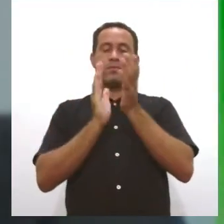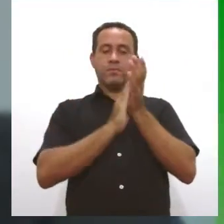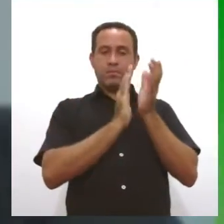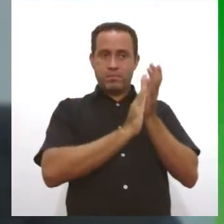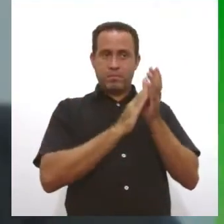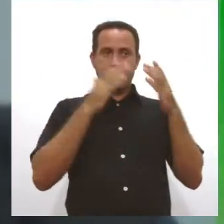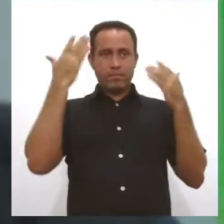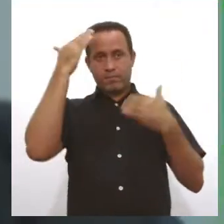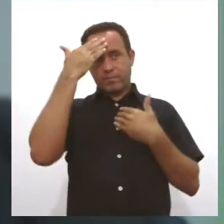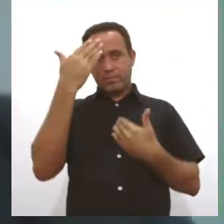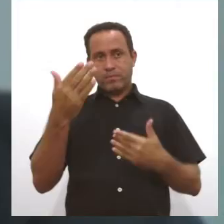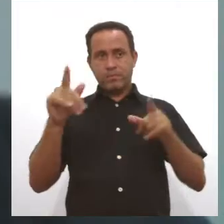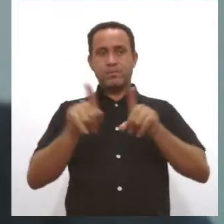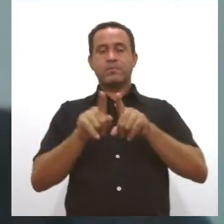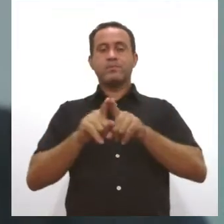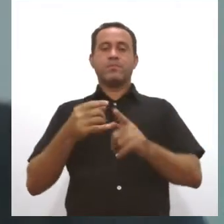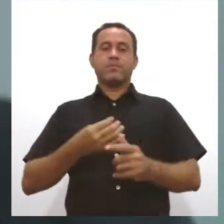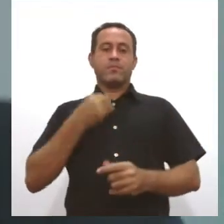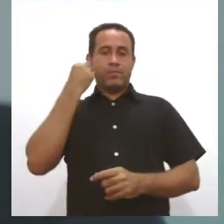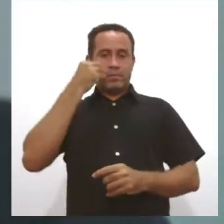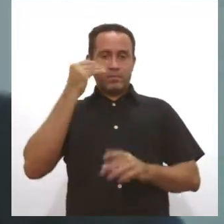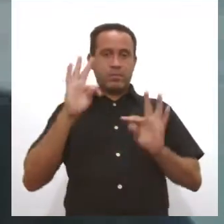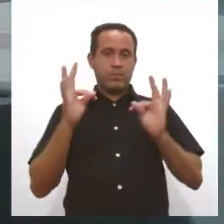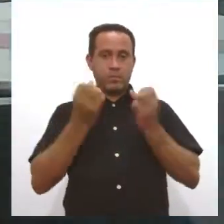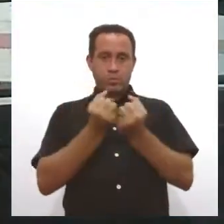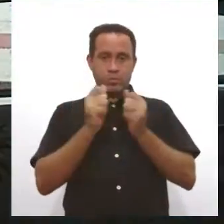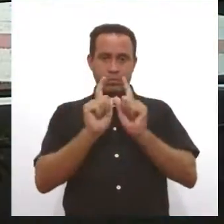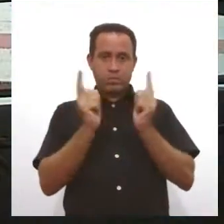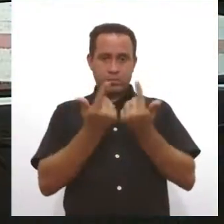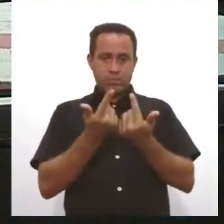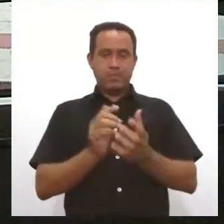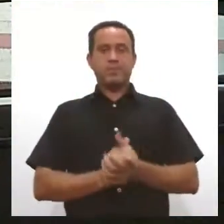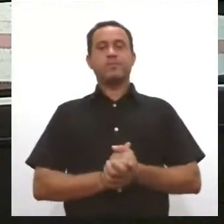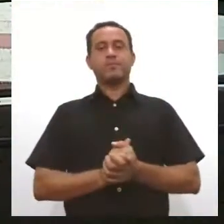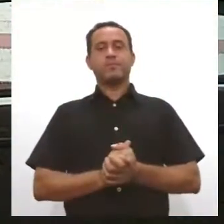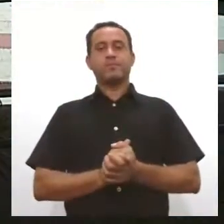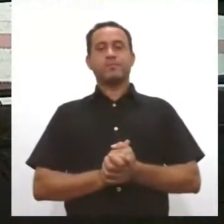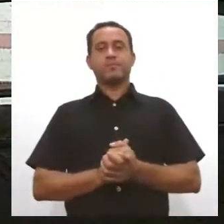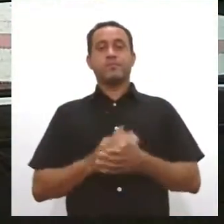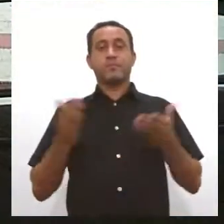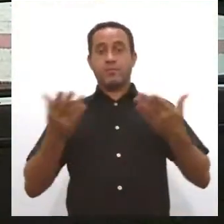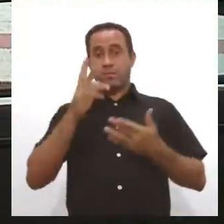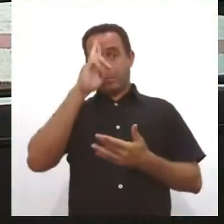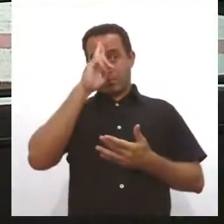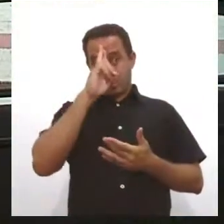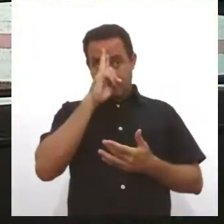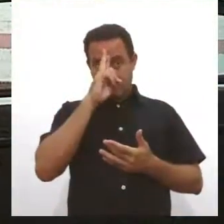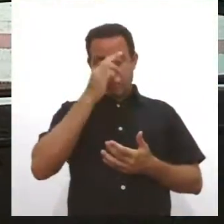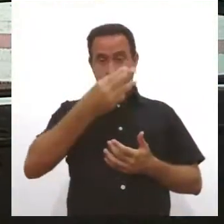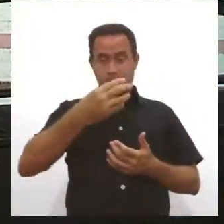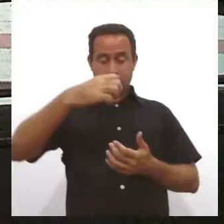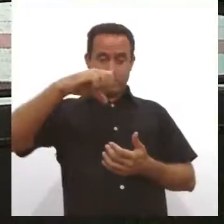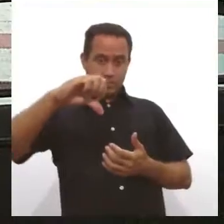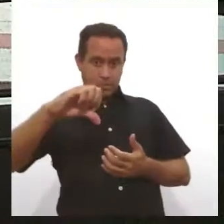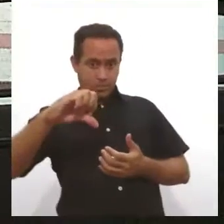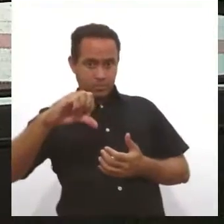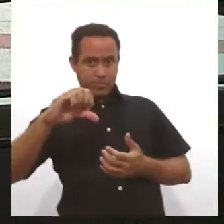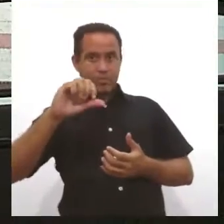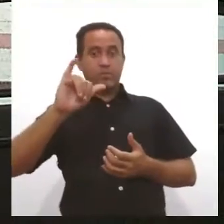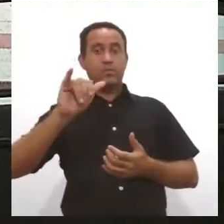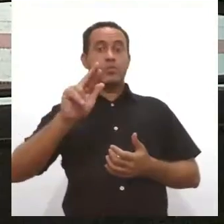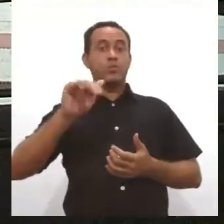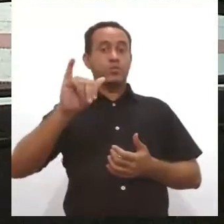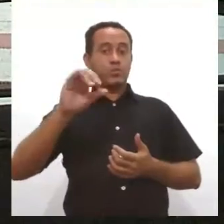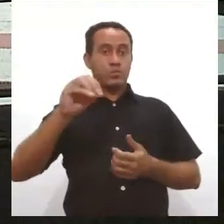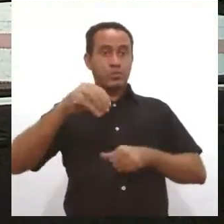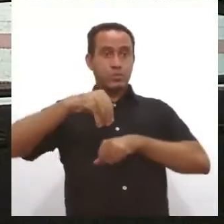agradecer também pela convivência com todos na casa. Agora, 12h39, vamos com o Júnior Ventura. Ele